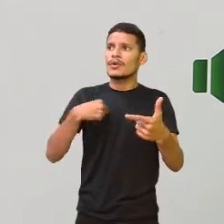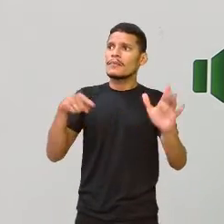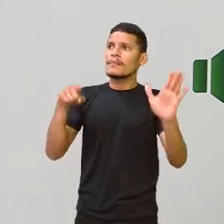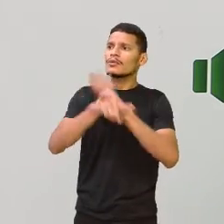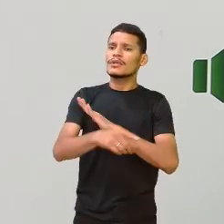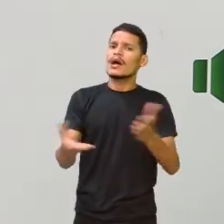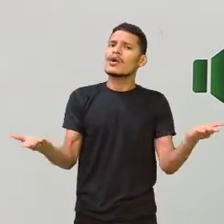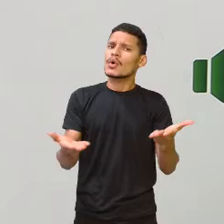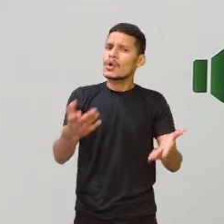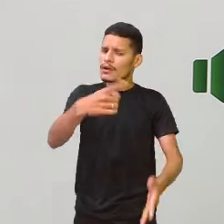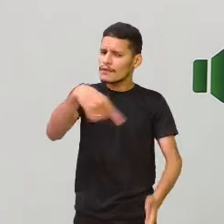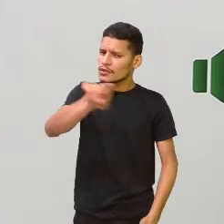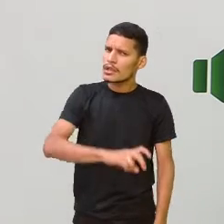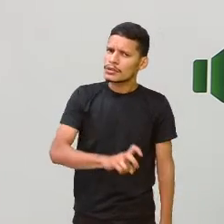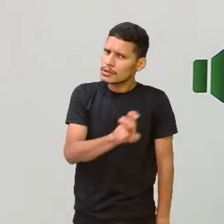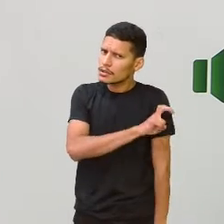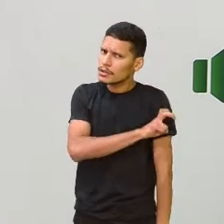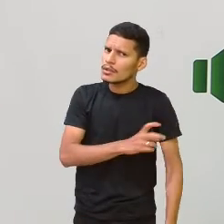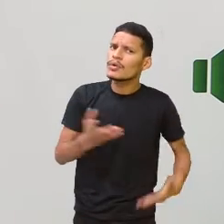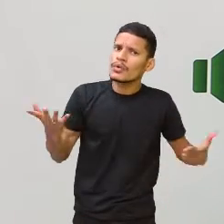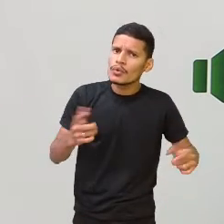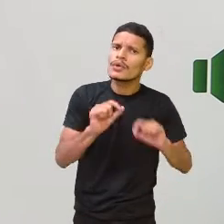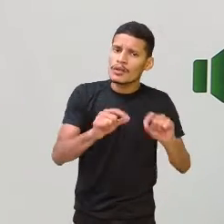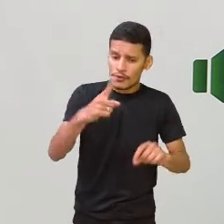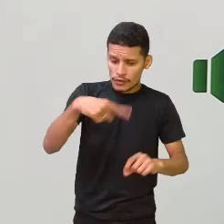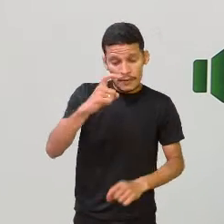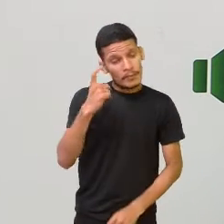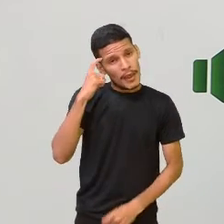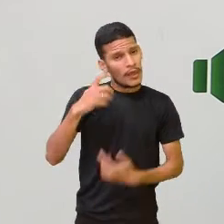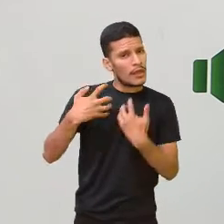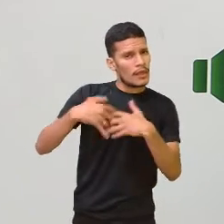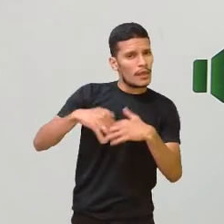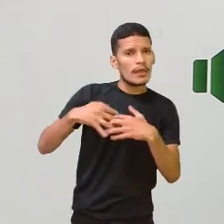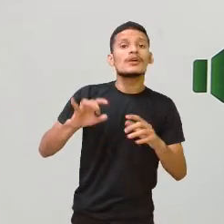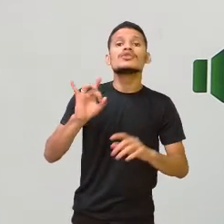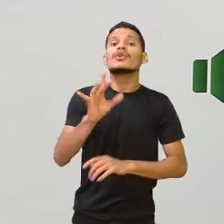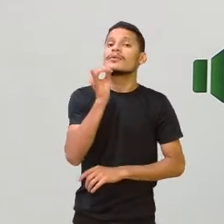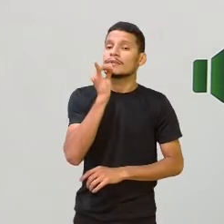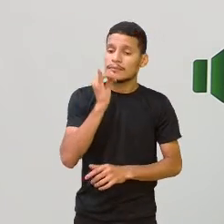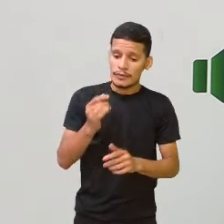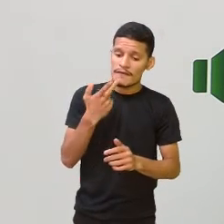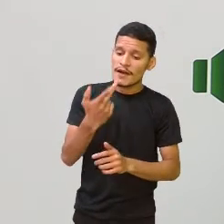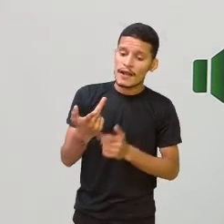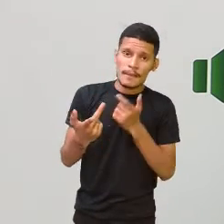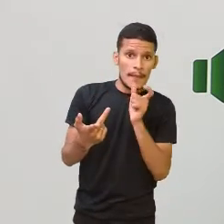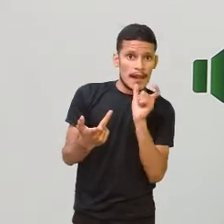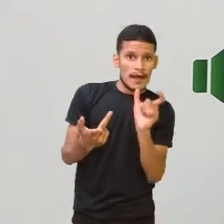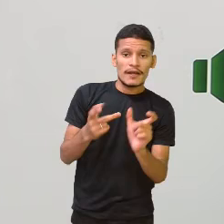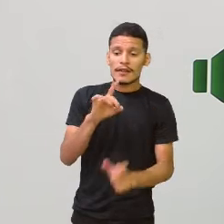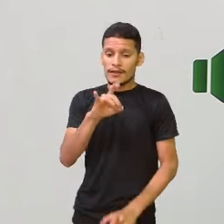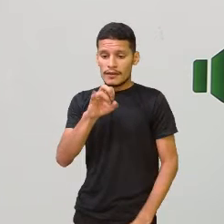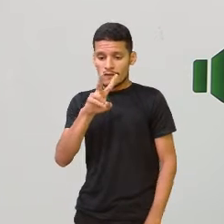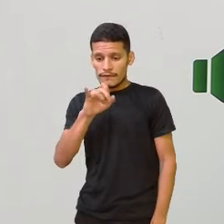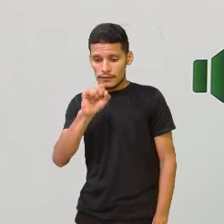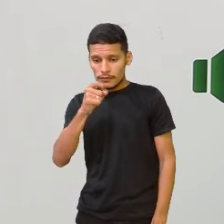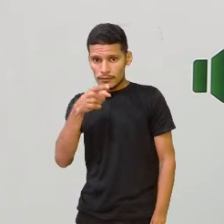quinto ano, o que é que vem na sua cabeça quando você escuta essa palavra, divisão?